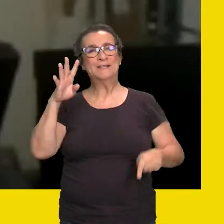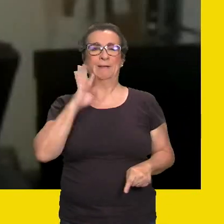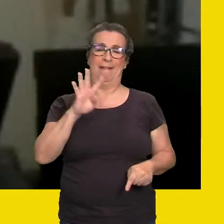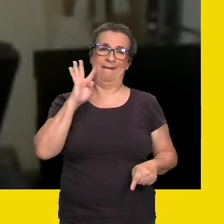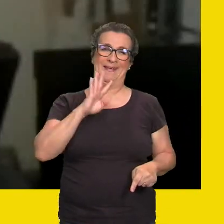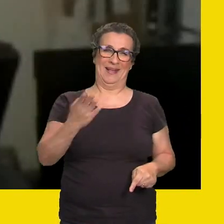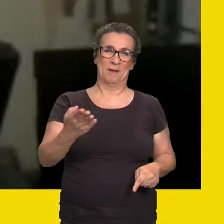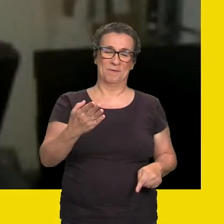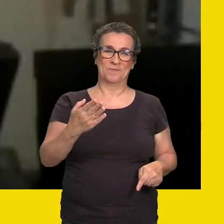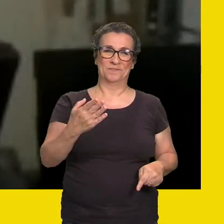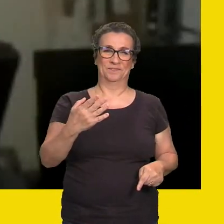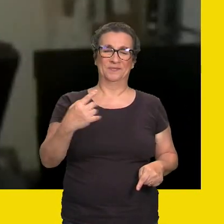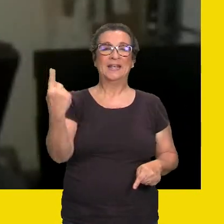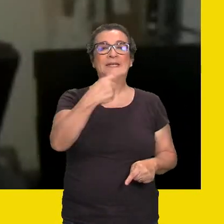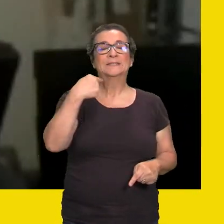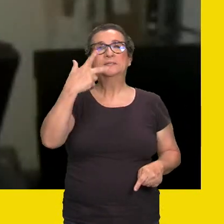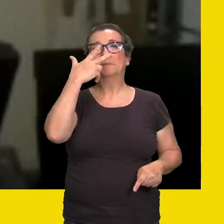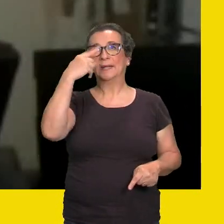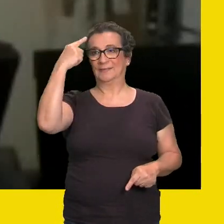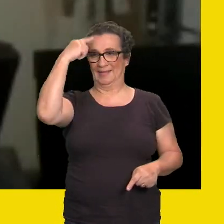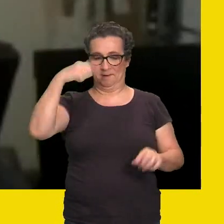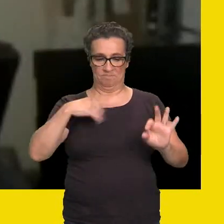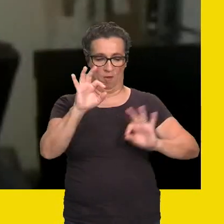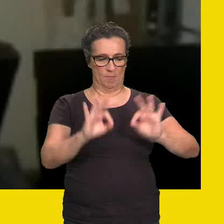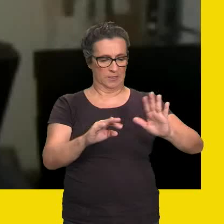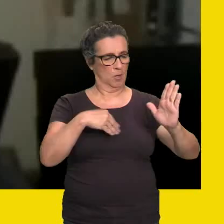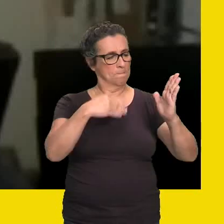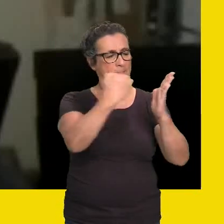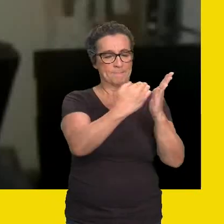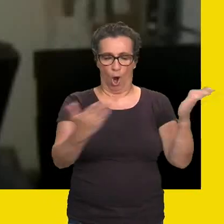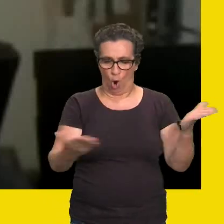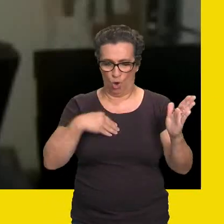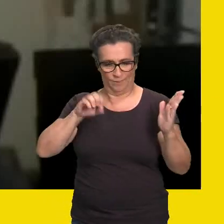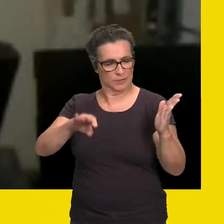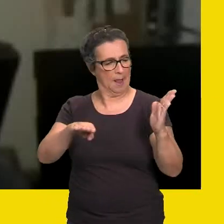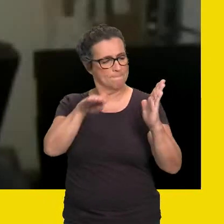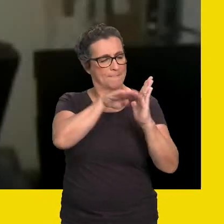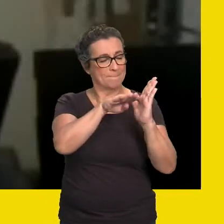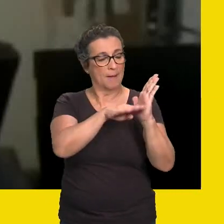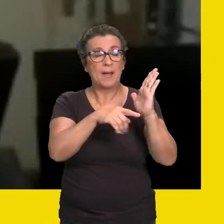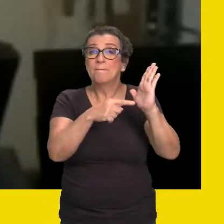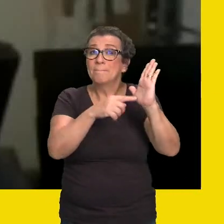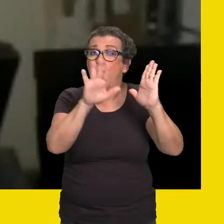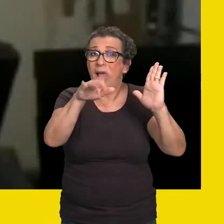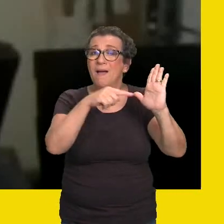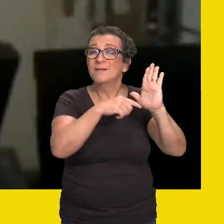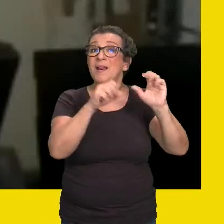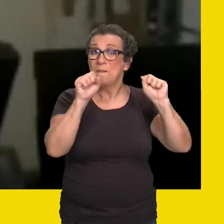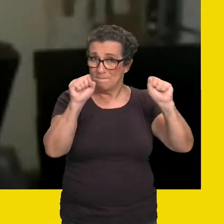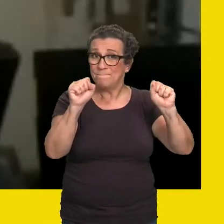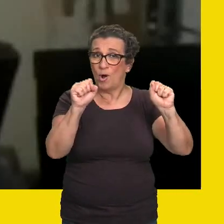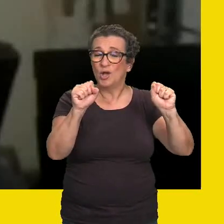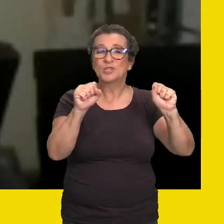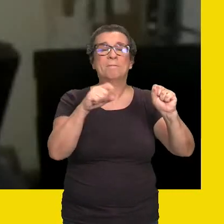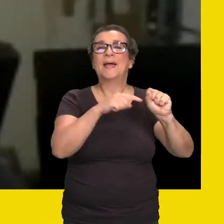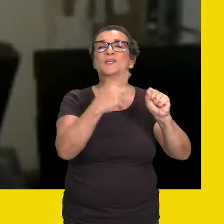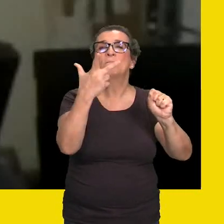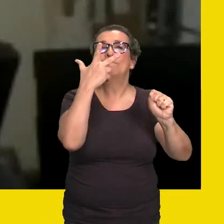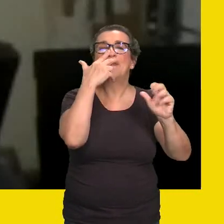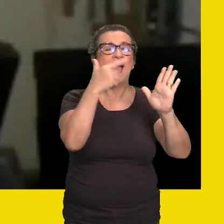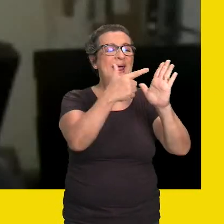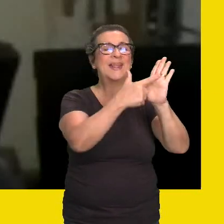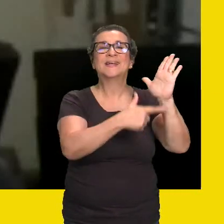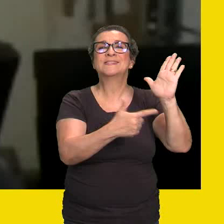gente vem com uma ideia de planejamento e essa ideia foge, mas ela não fica empobrecida, muito